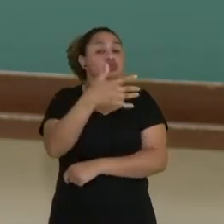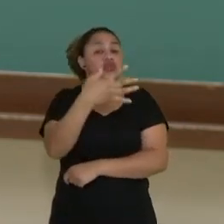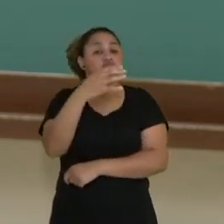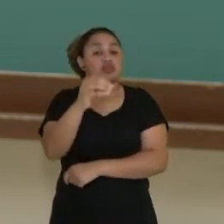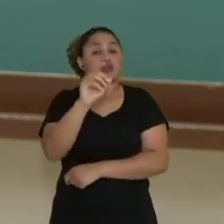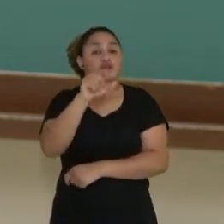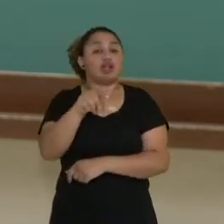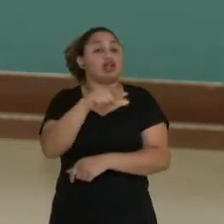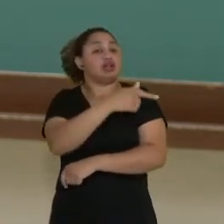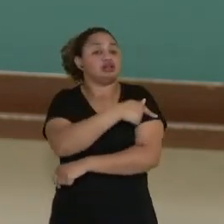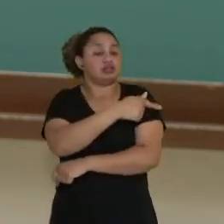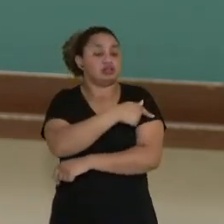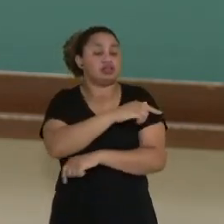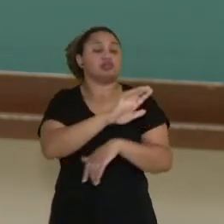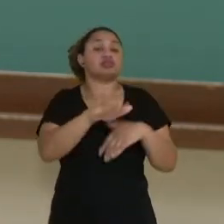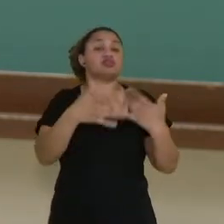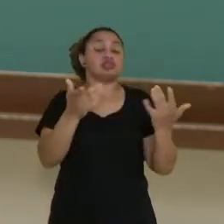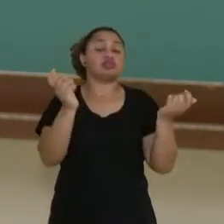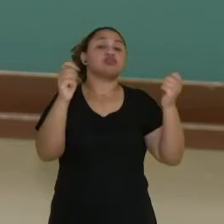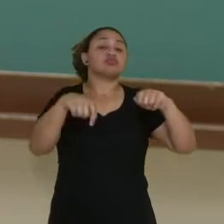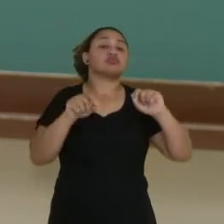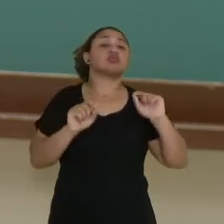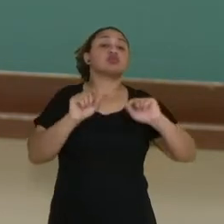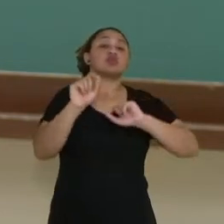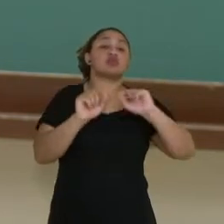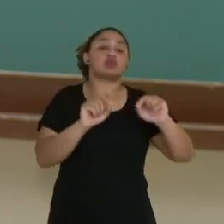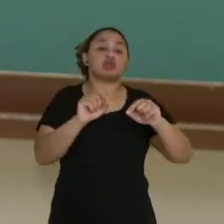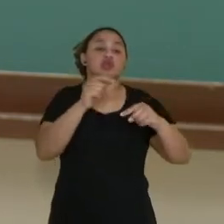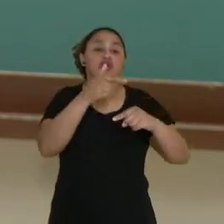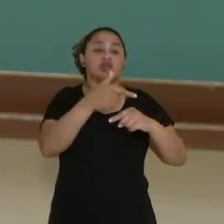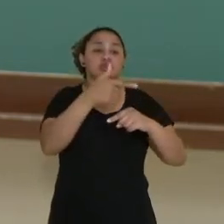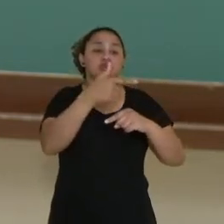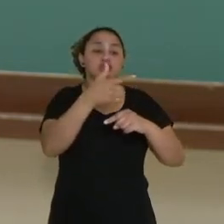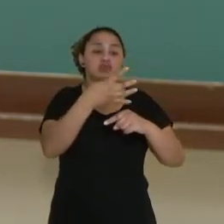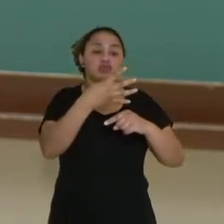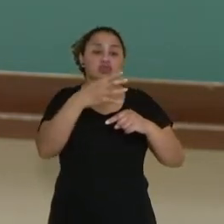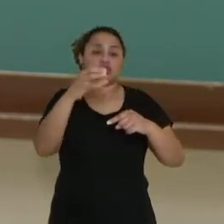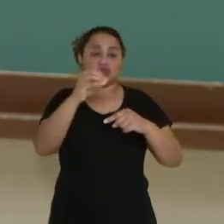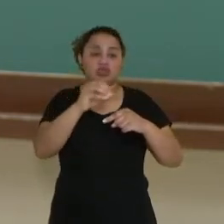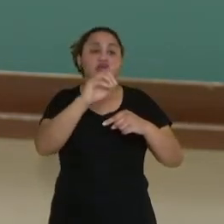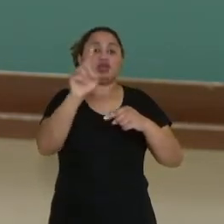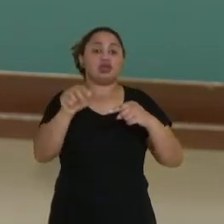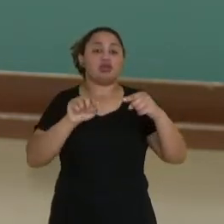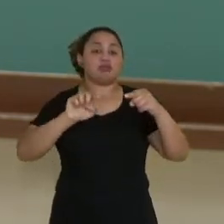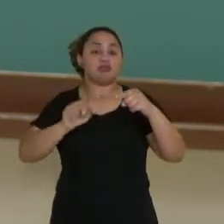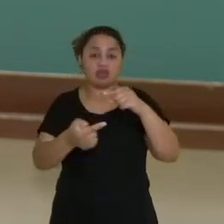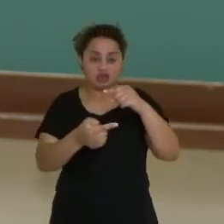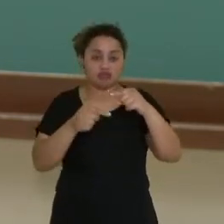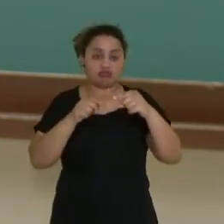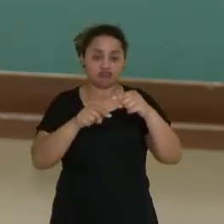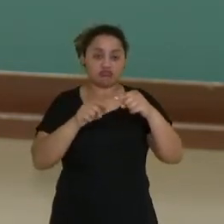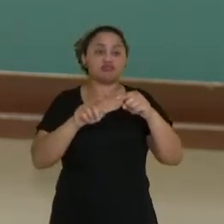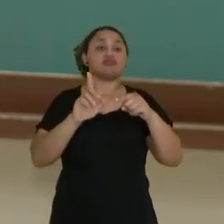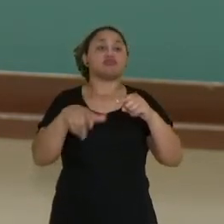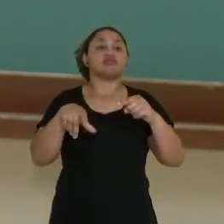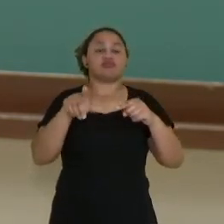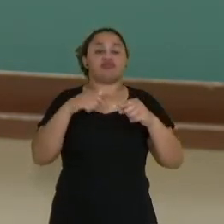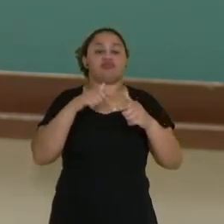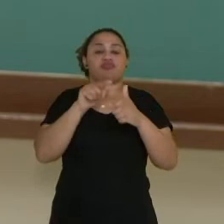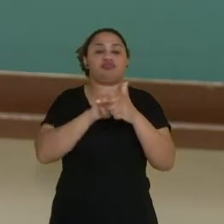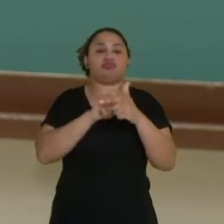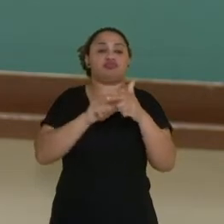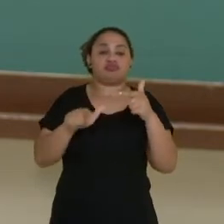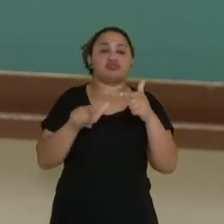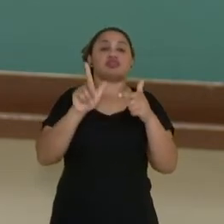do 7º. Então, a probabilidade seria 240 sobre 1.000. Então, essa razão